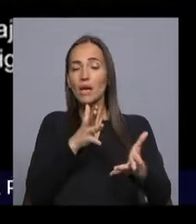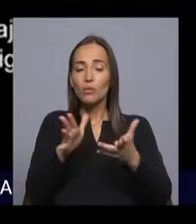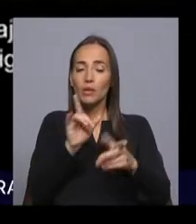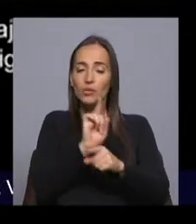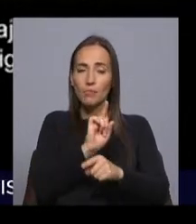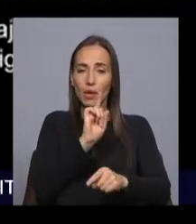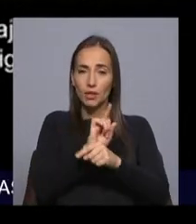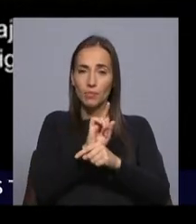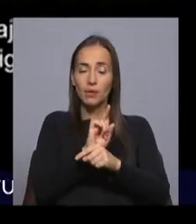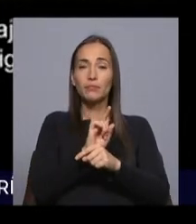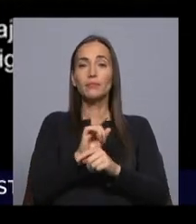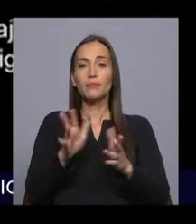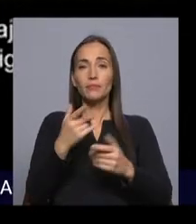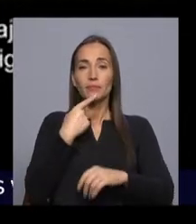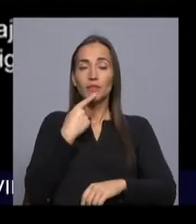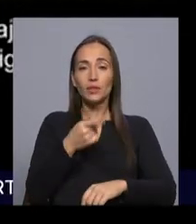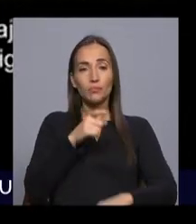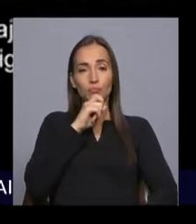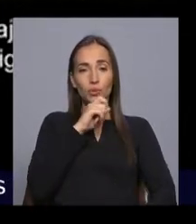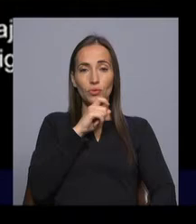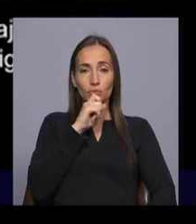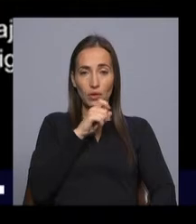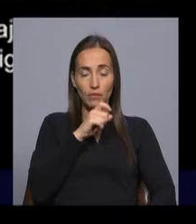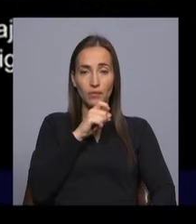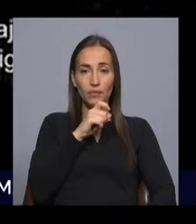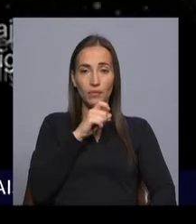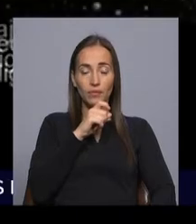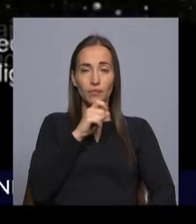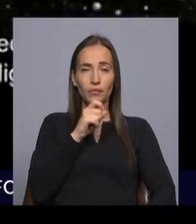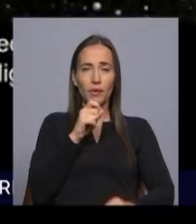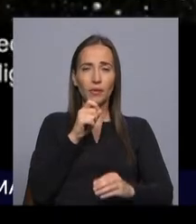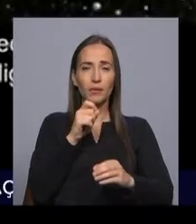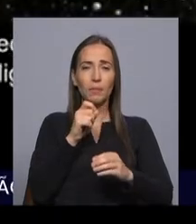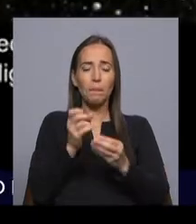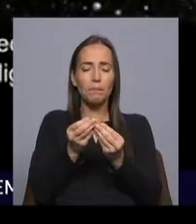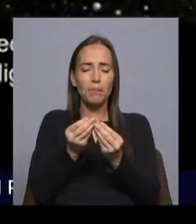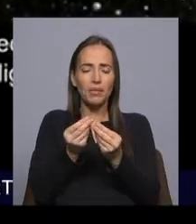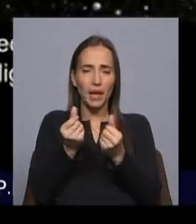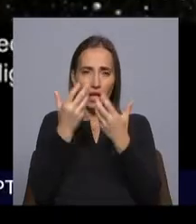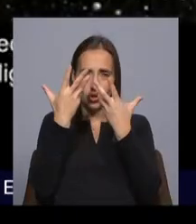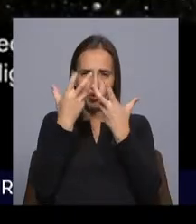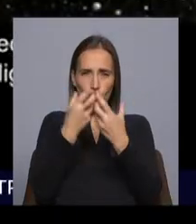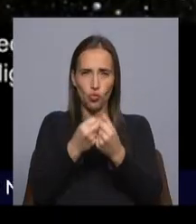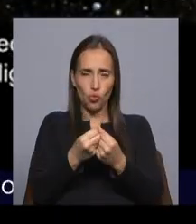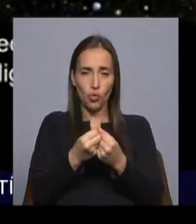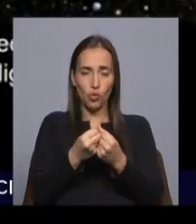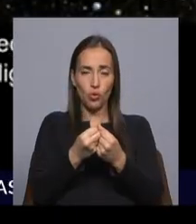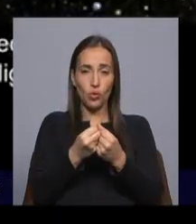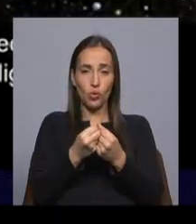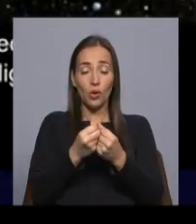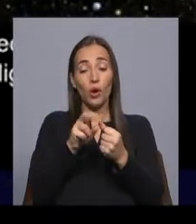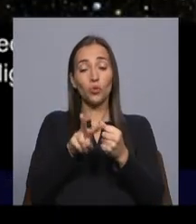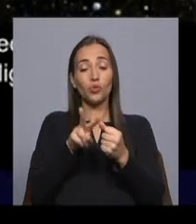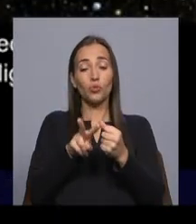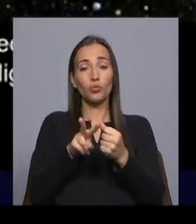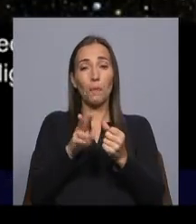E, portanto, isto diz-nos que, eventualmente, a quantidade daquela misteriosíssima matéria escura, que é o segundo maior componente do universo, pode